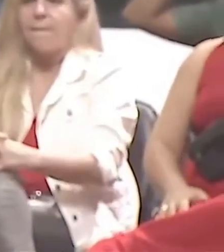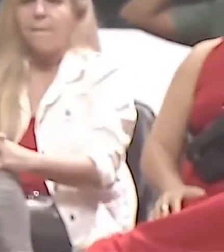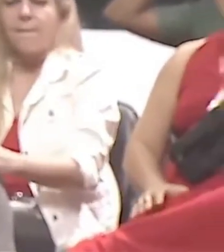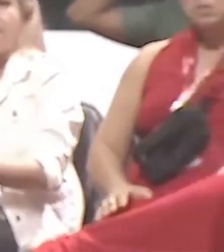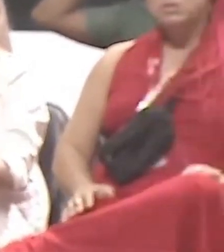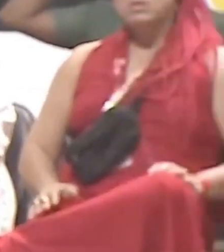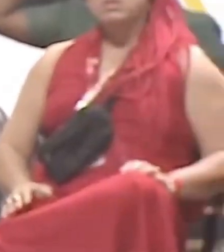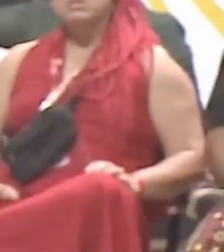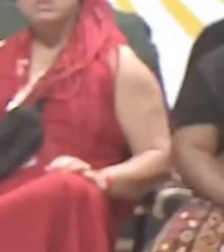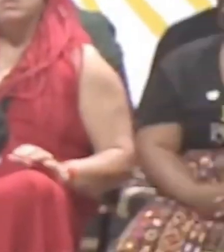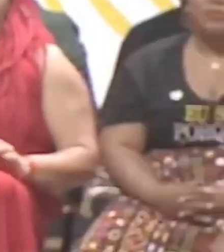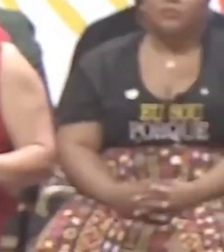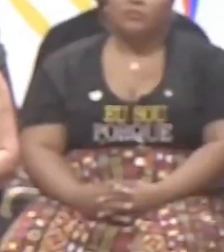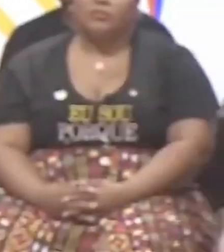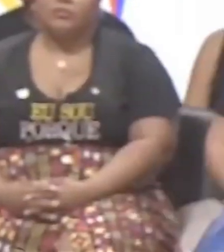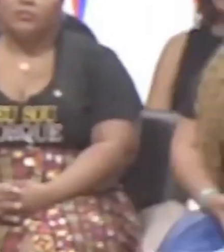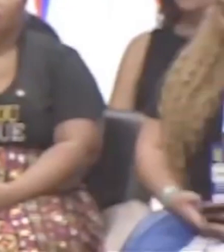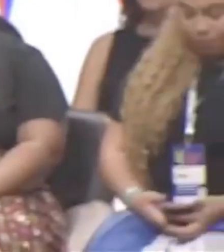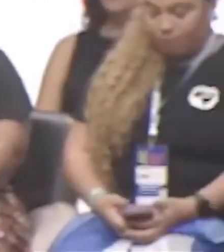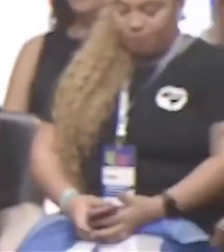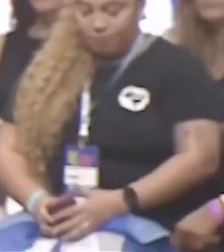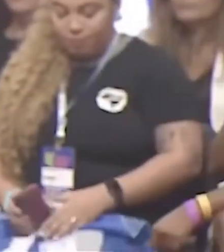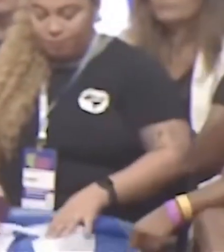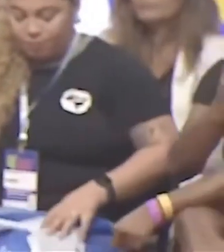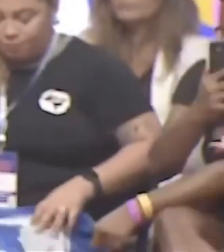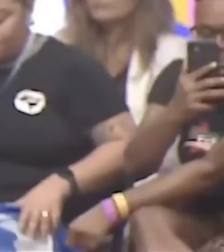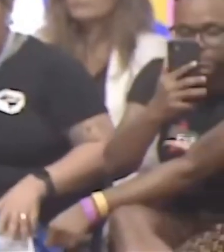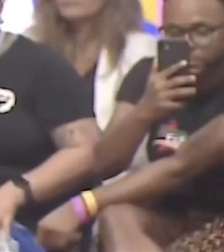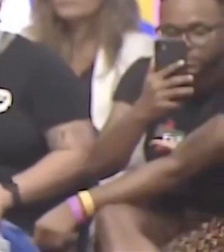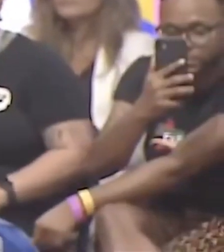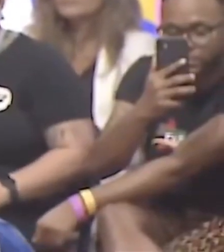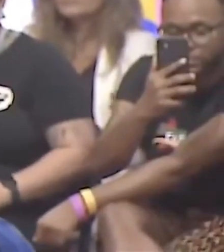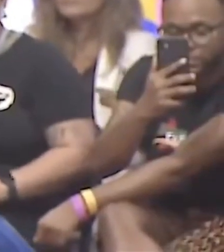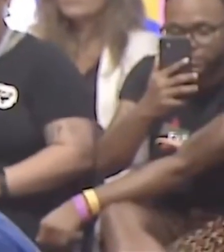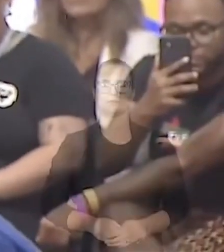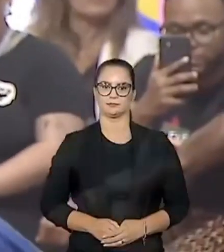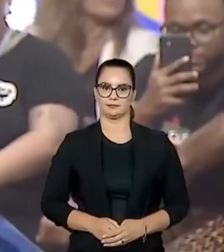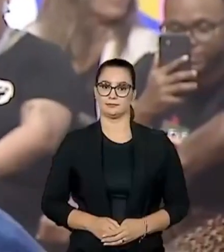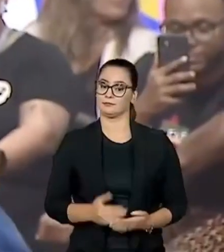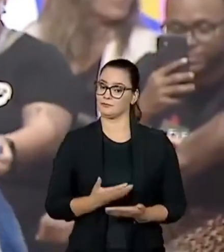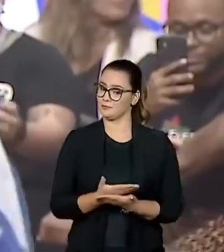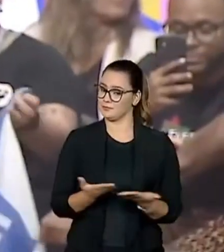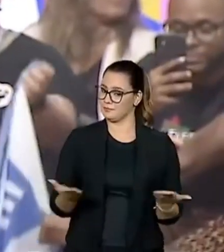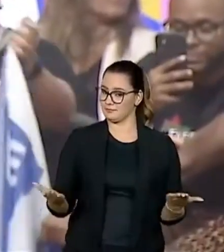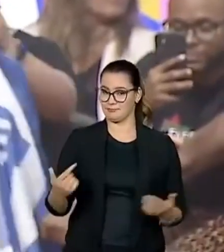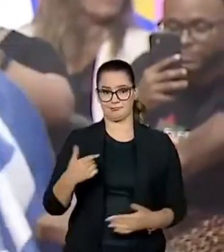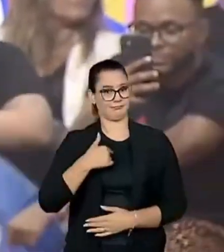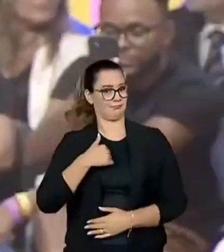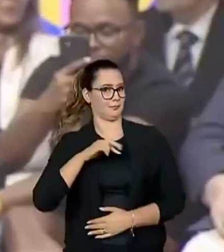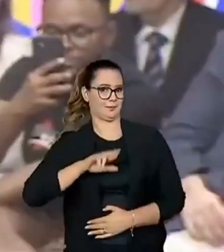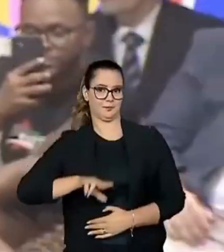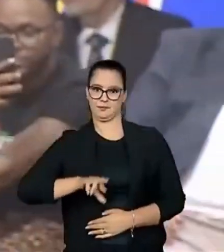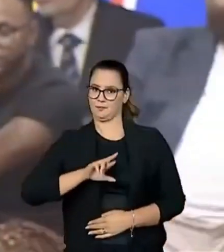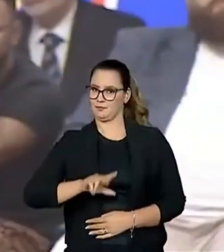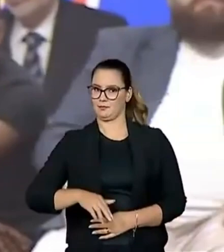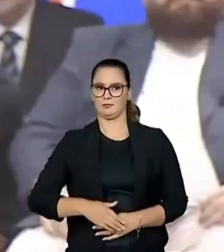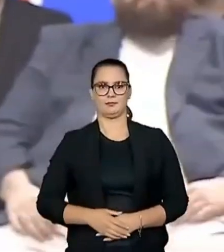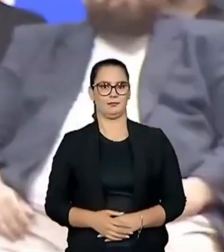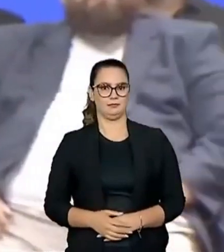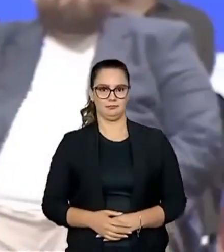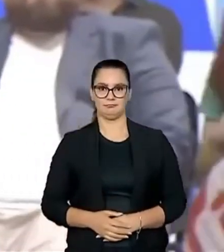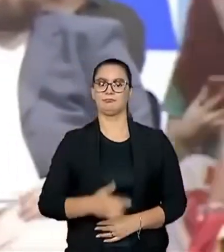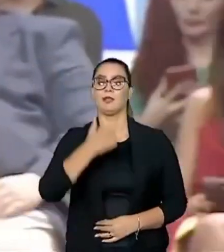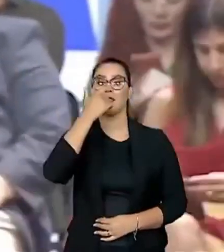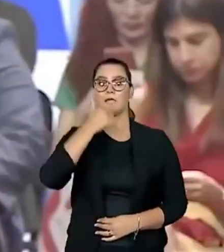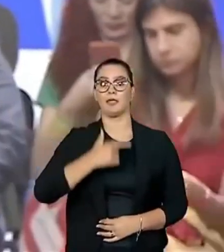Faltando um pouco disso em todos nós, e são vocês, não sou eu não. Eu